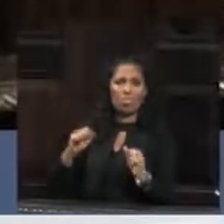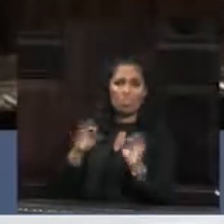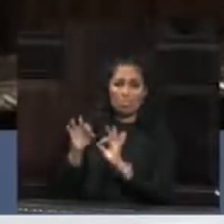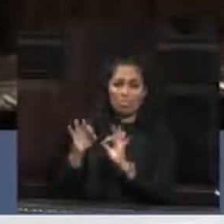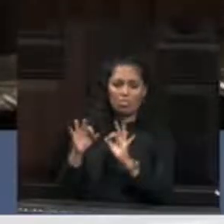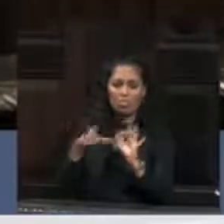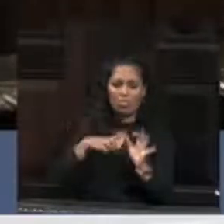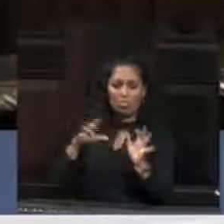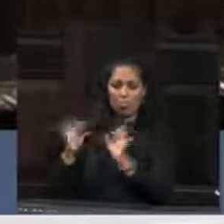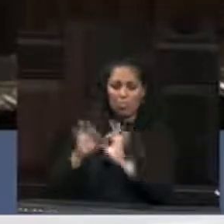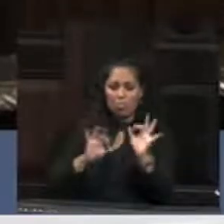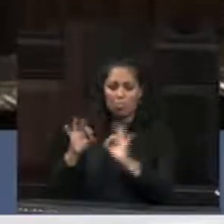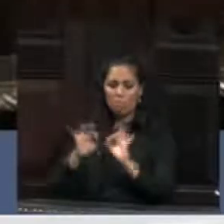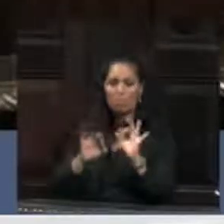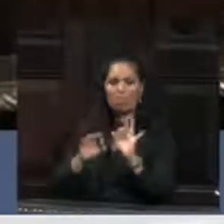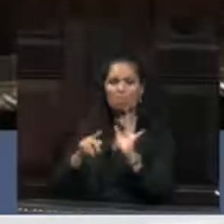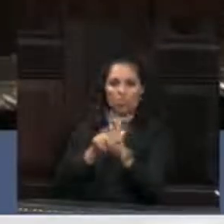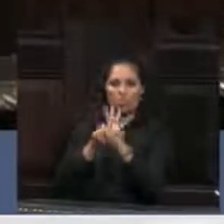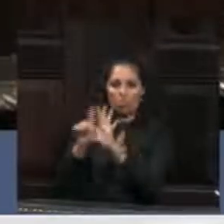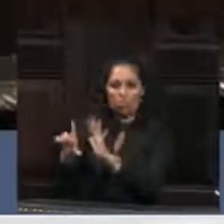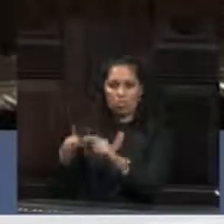país. Então,